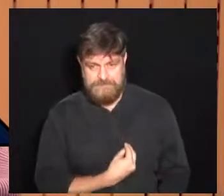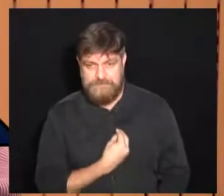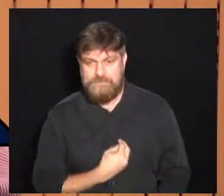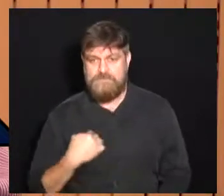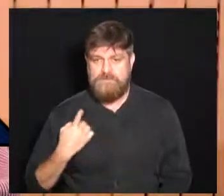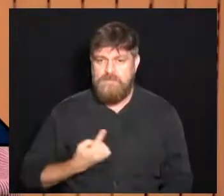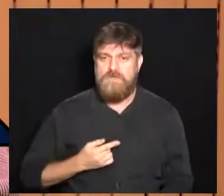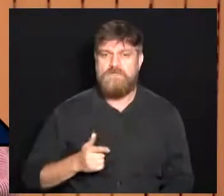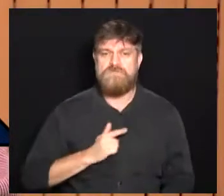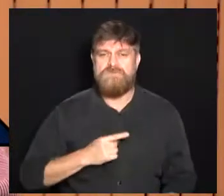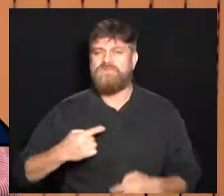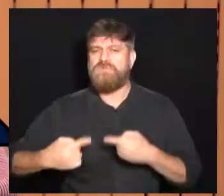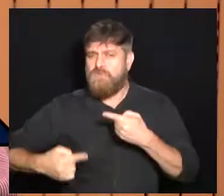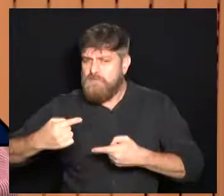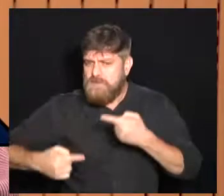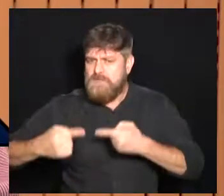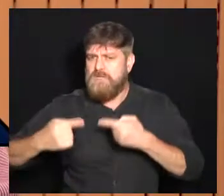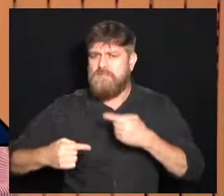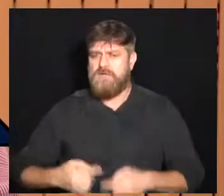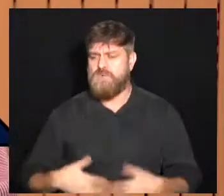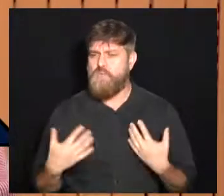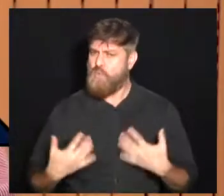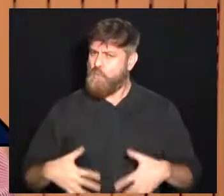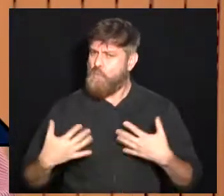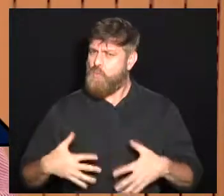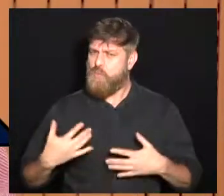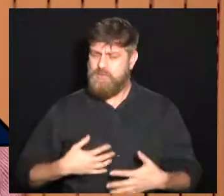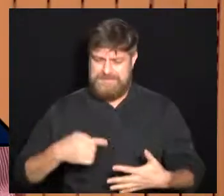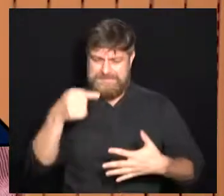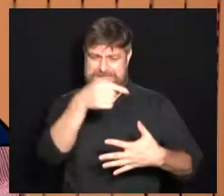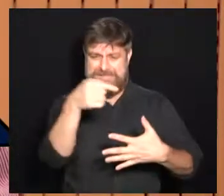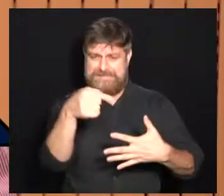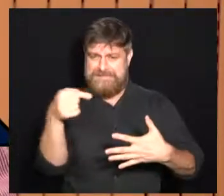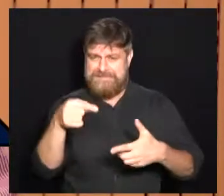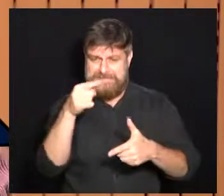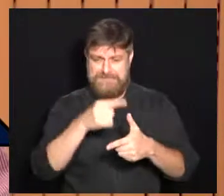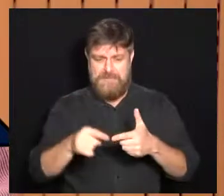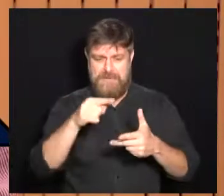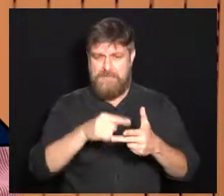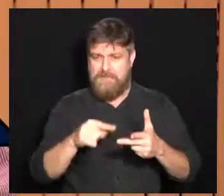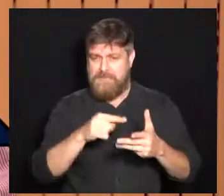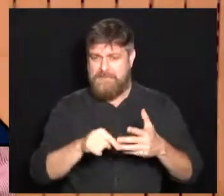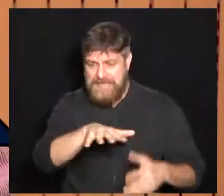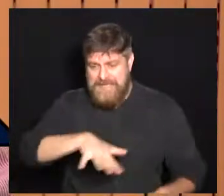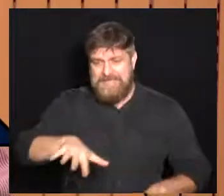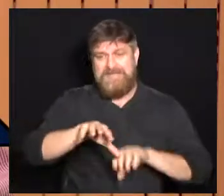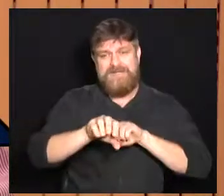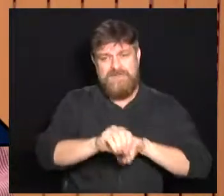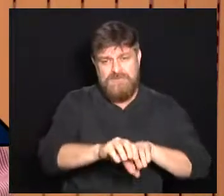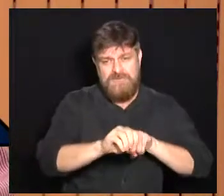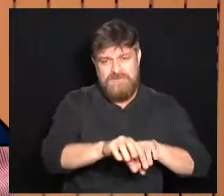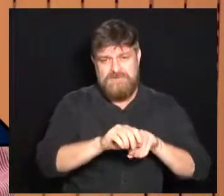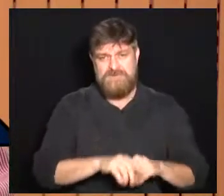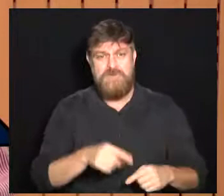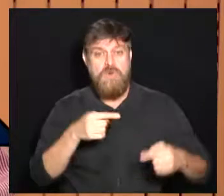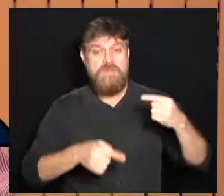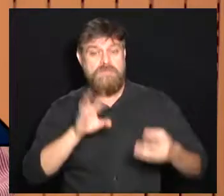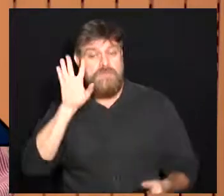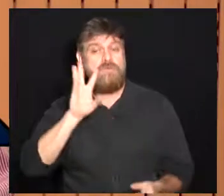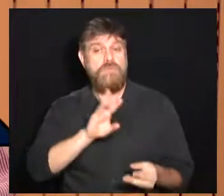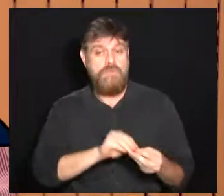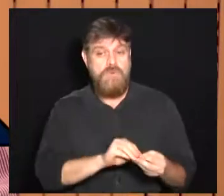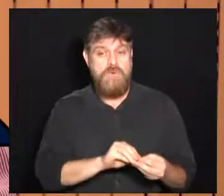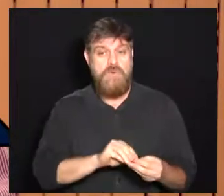nós tivemos um debate intenso sobre alguns problemas que estão ocorrendo na educação e o resultado desse debate